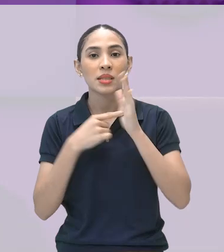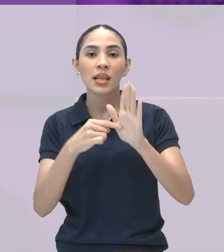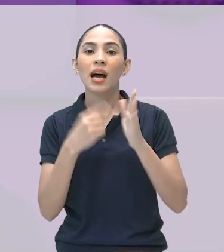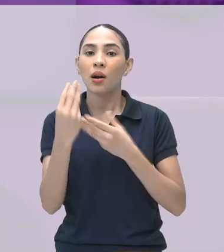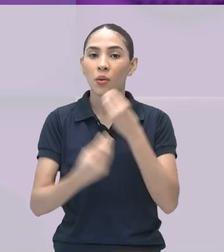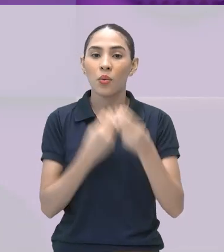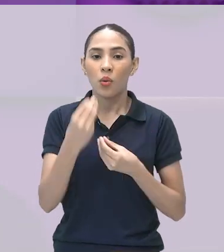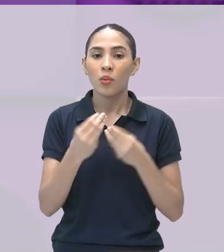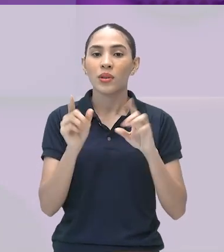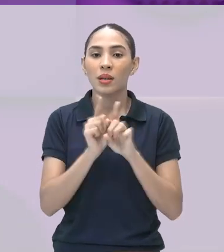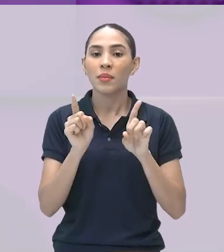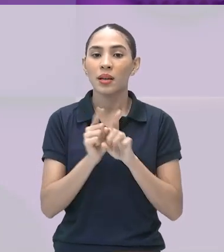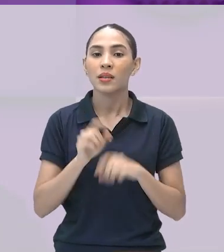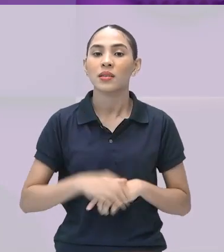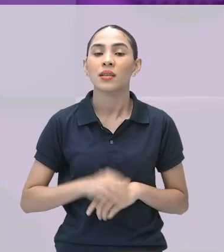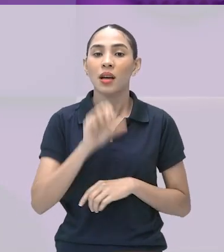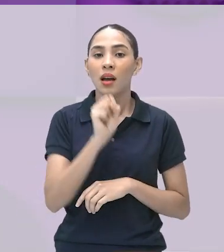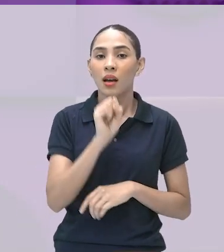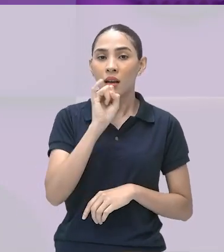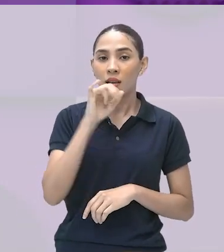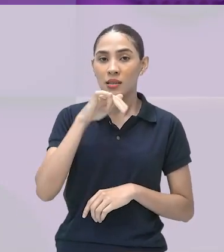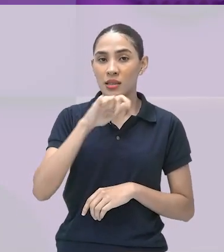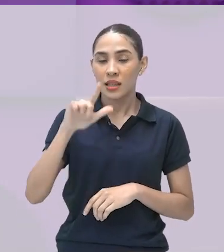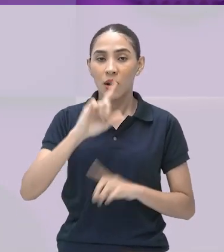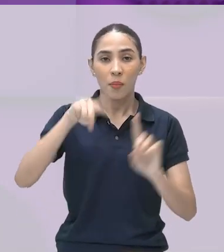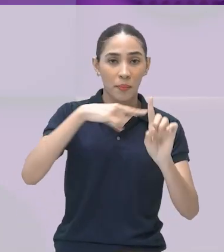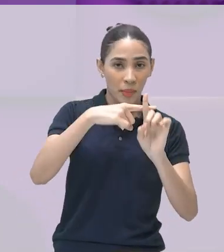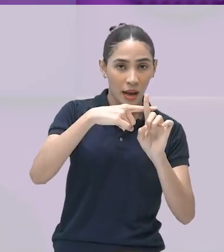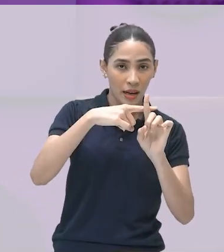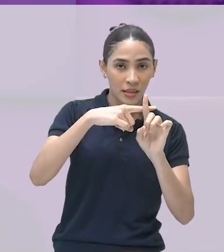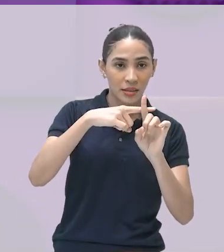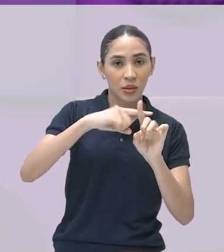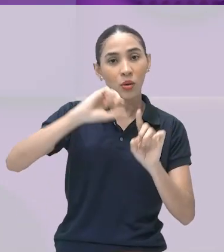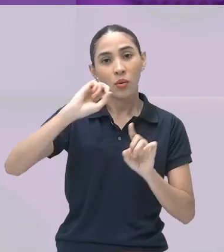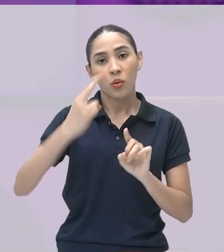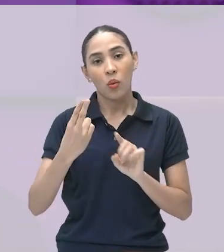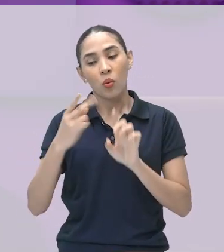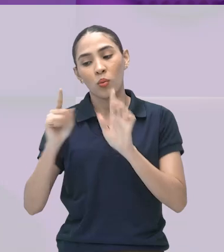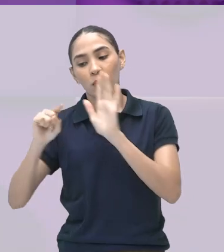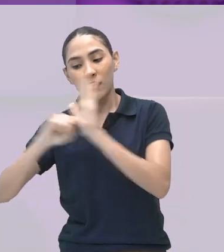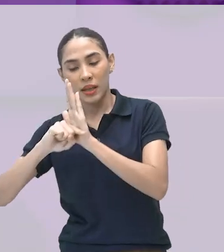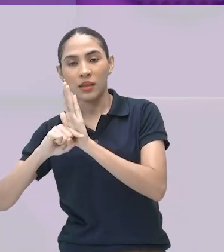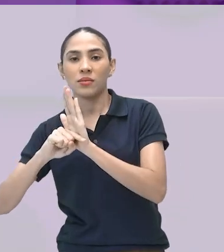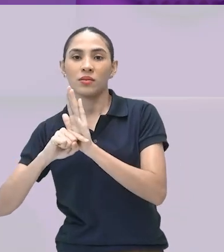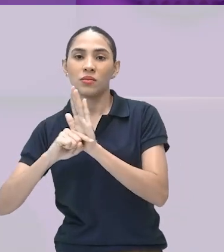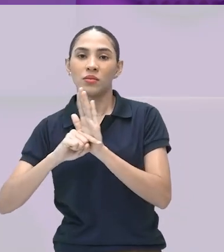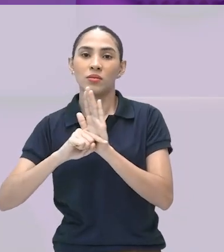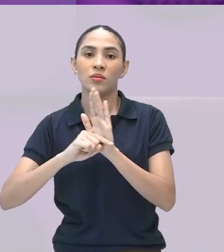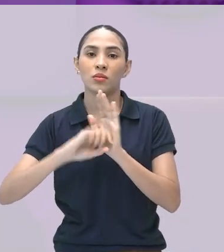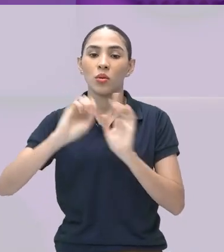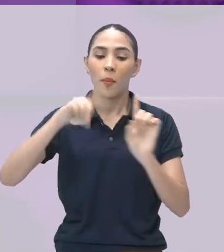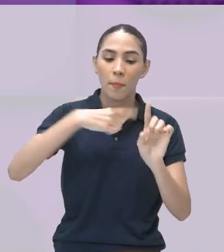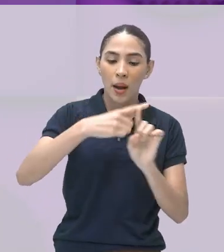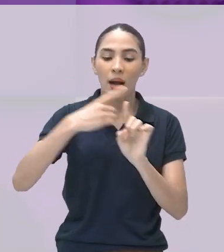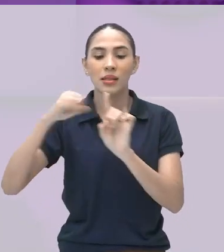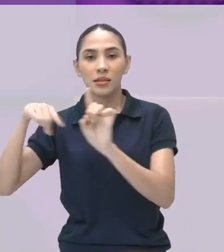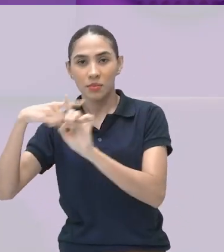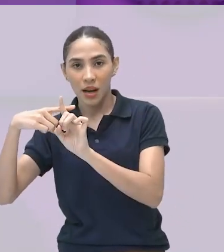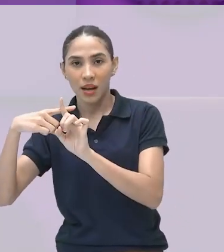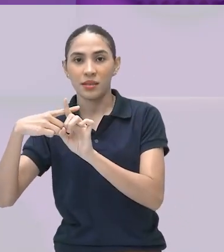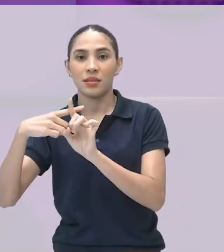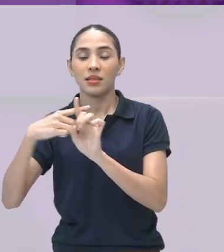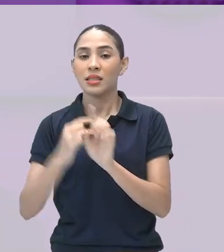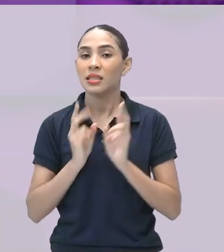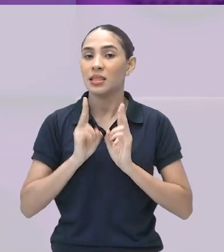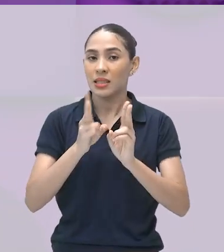pode representar através de um sinal, né? Mais, o sinal de adição, com menos, ou mais com mais, nesse caso, né?